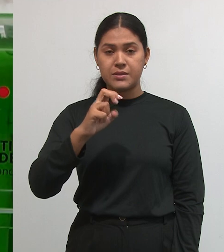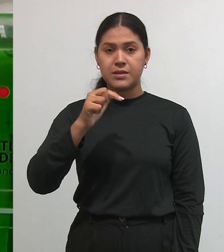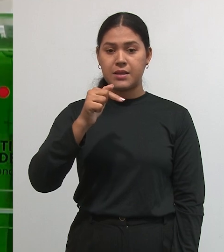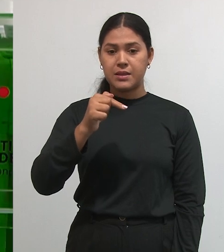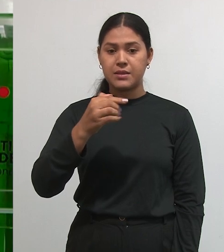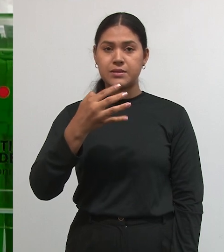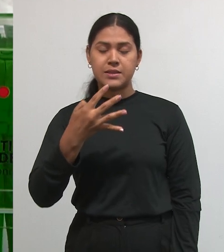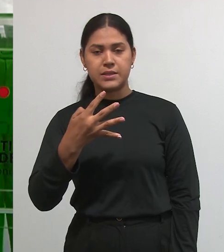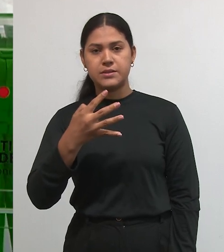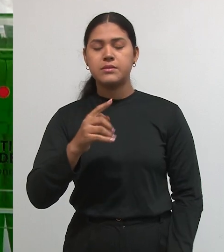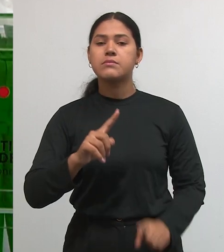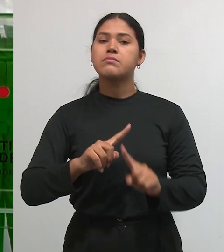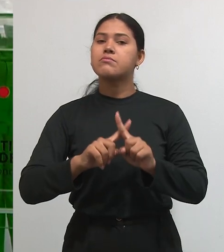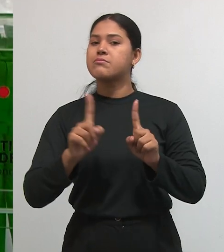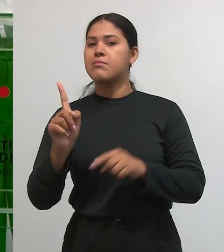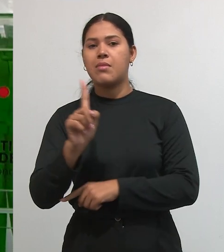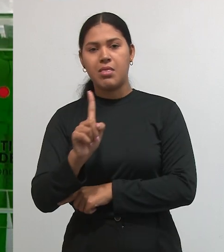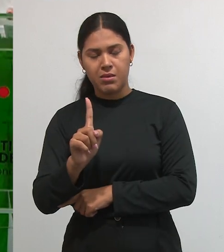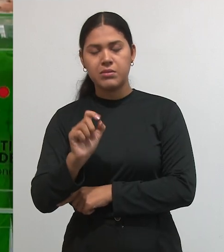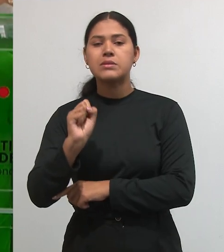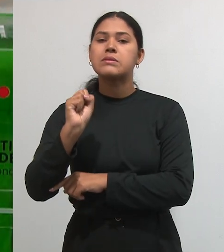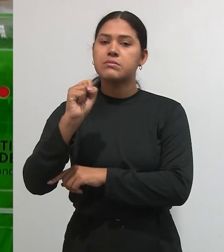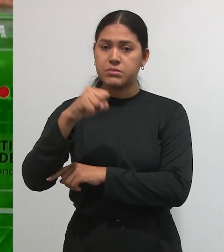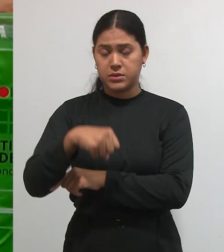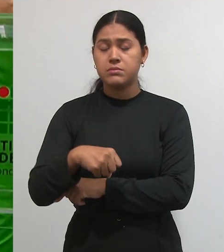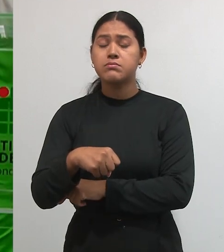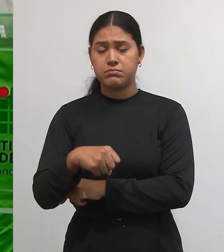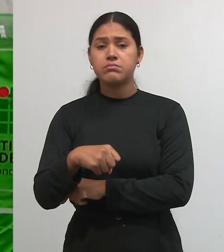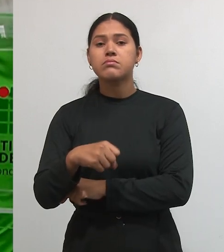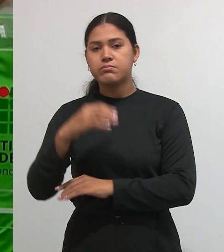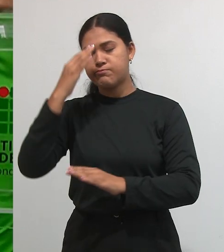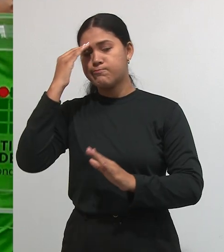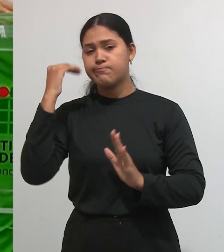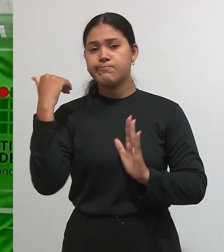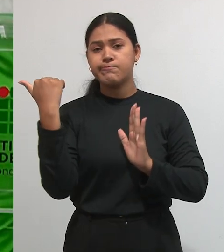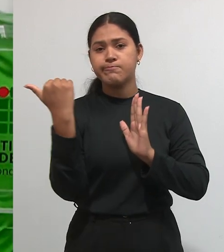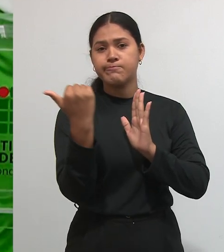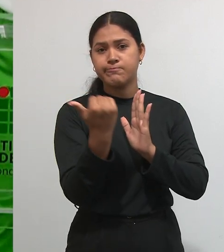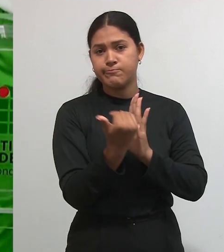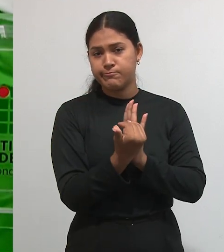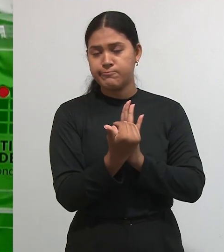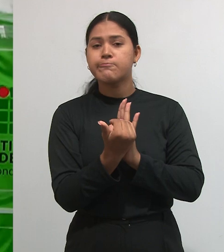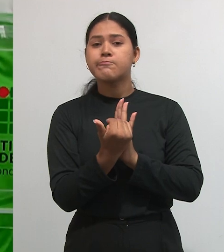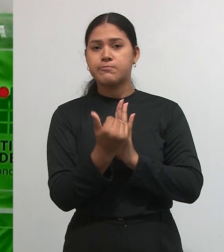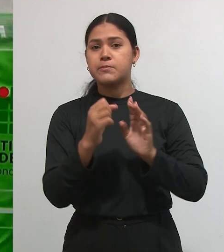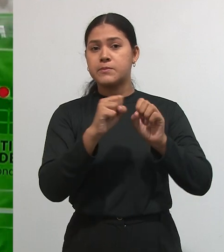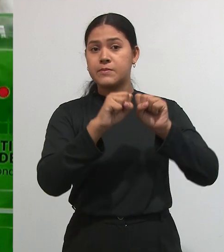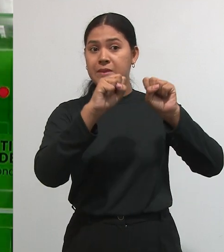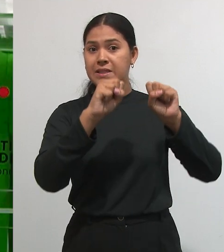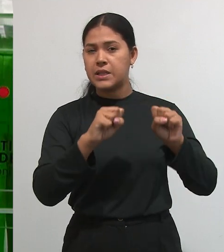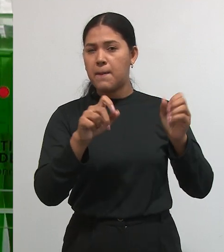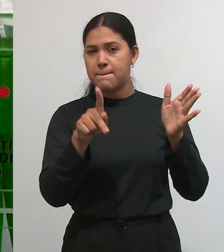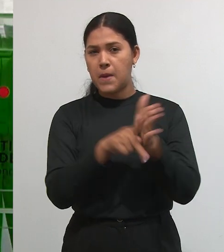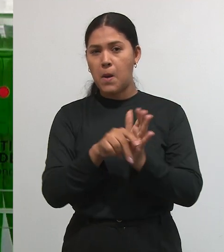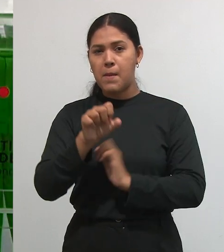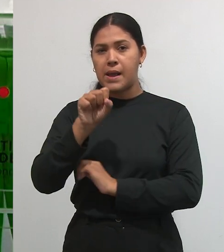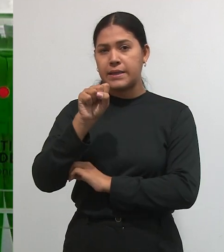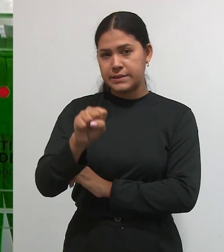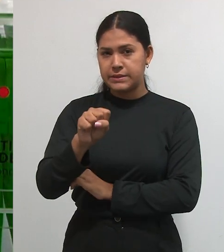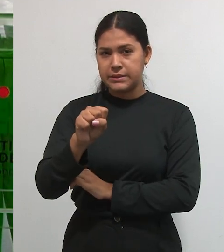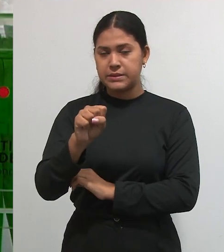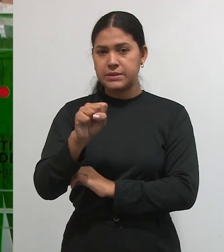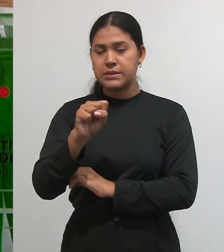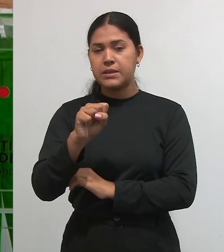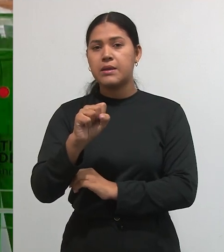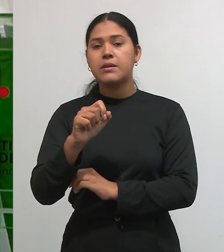1567, informou que não, que eles devem sim respeitar que o sistema S, no caso, os